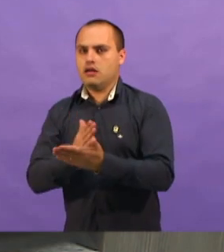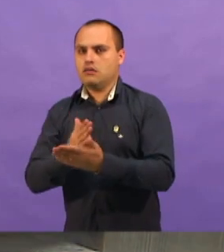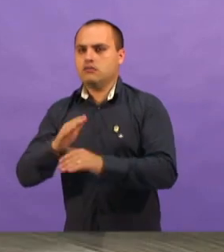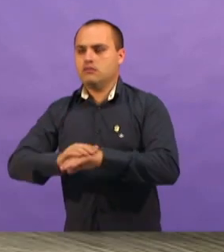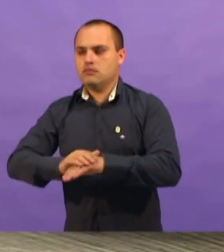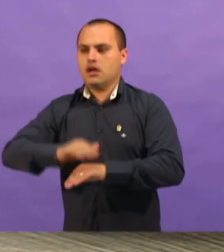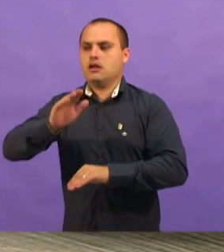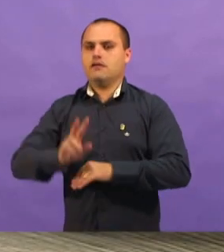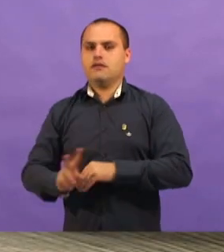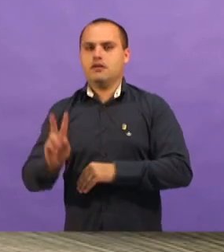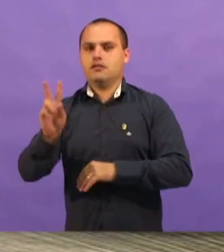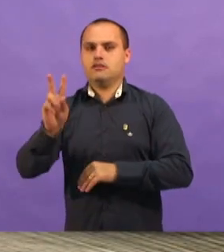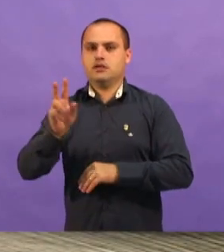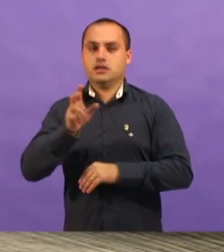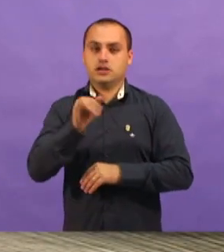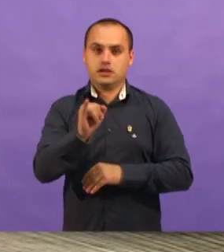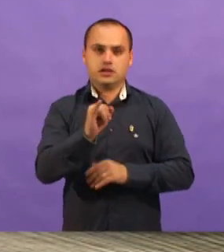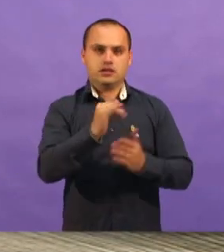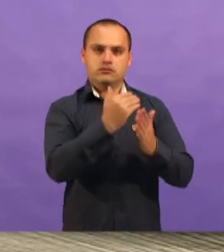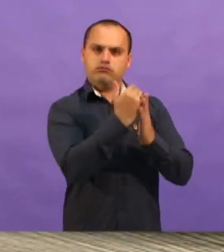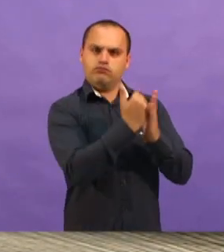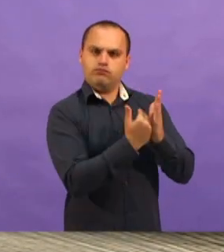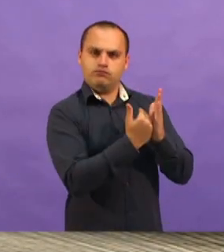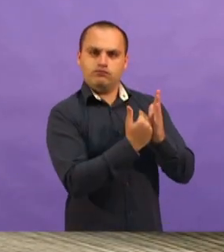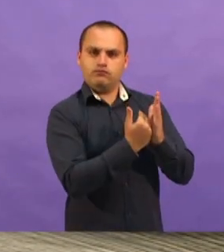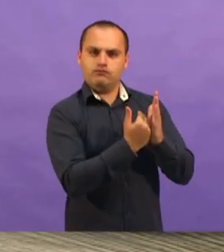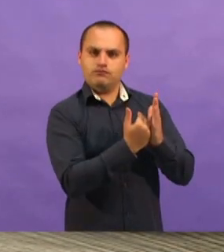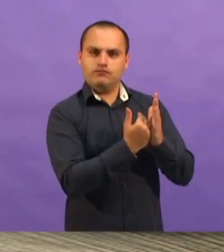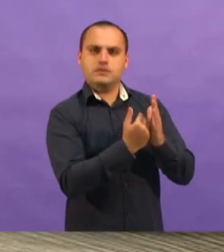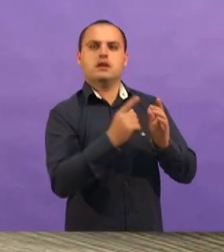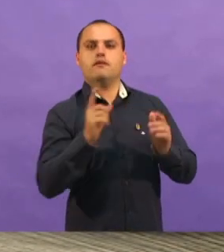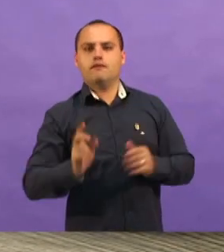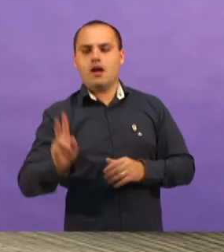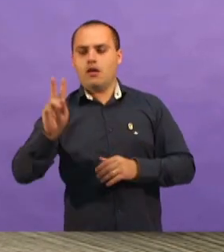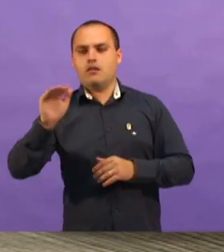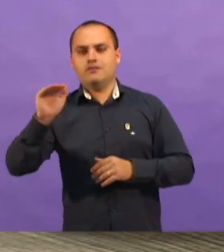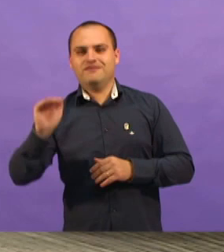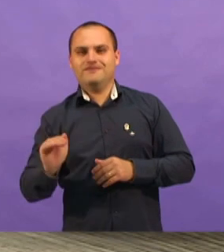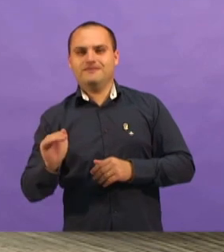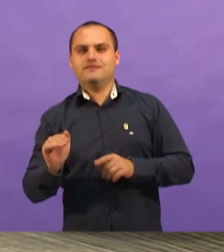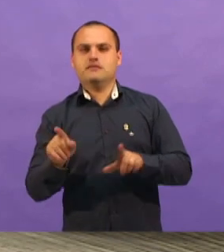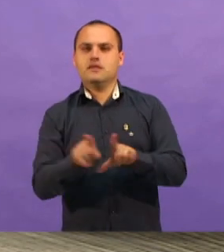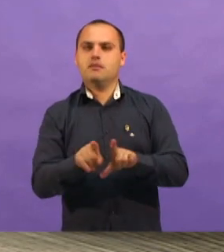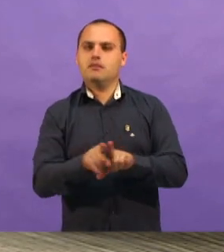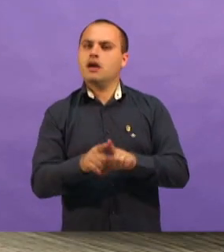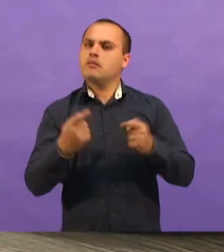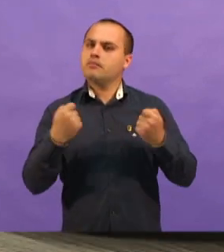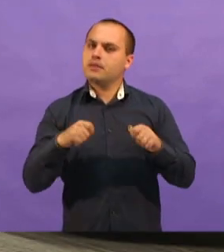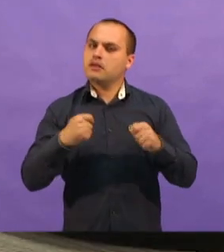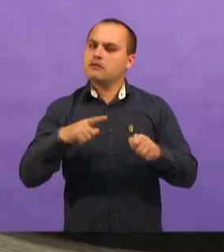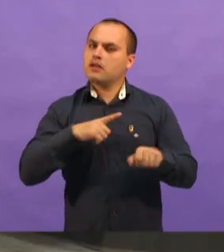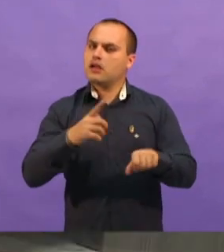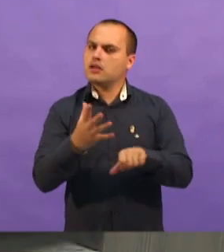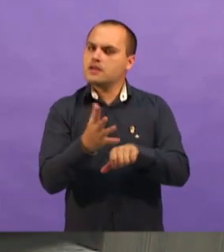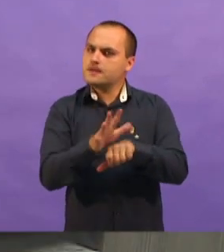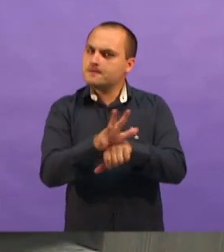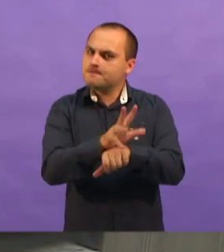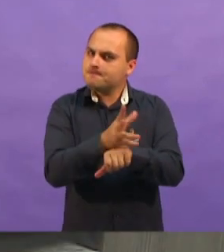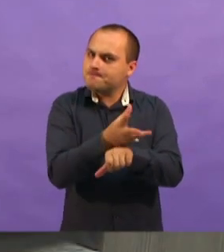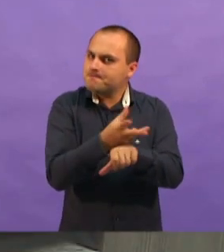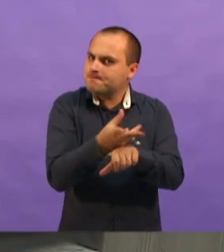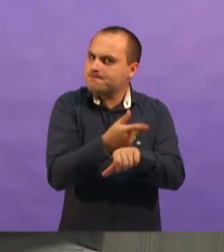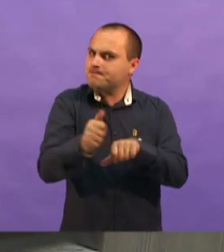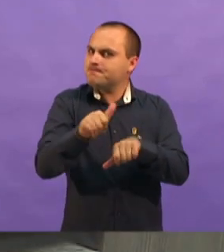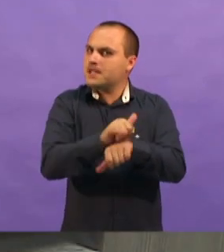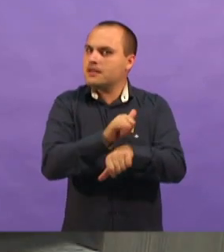Se eu diminuo esse caderno, eu diminuo esse valor. Então, é uma questão da técnica da indústria gráfica que